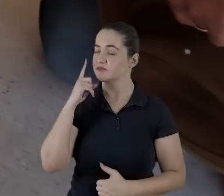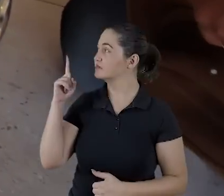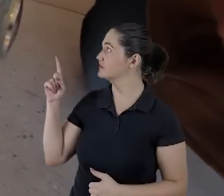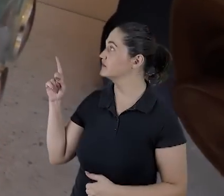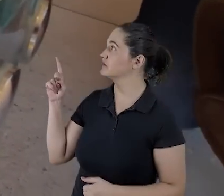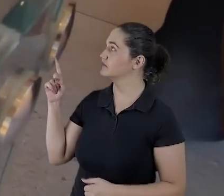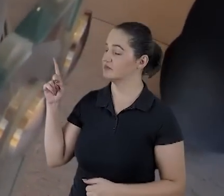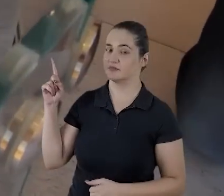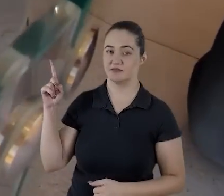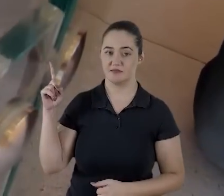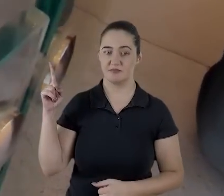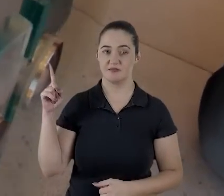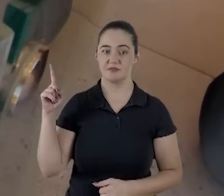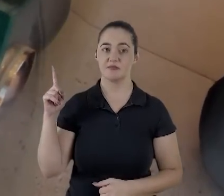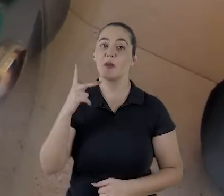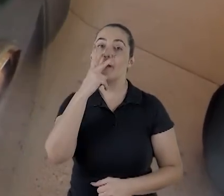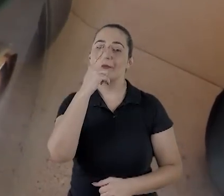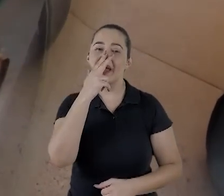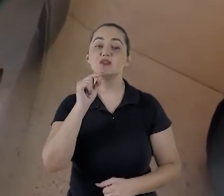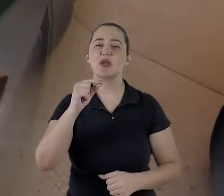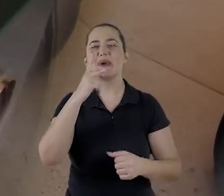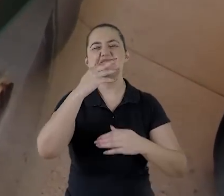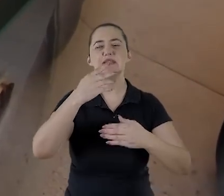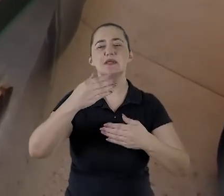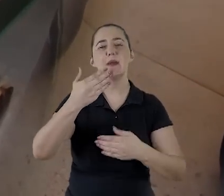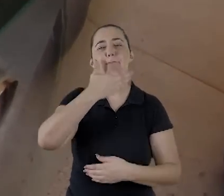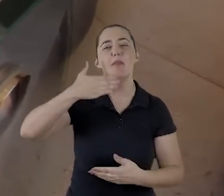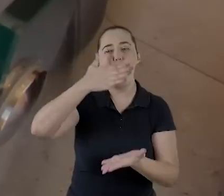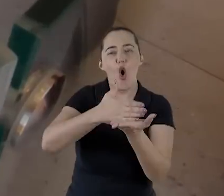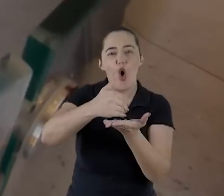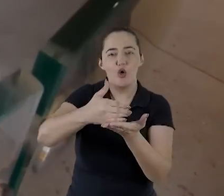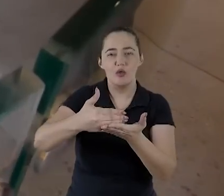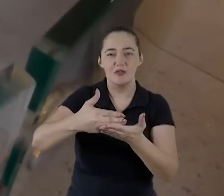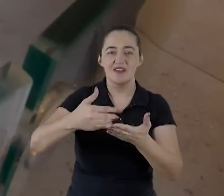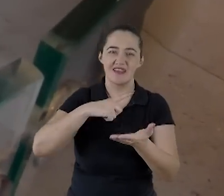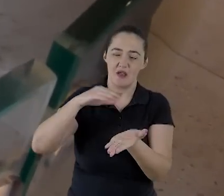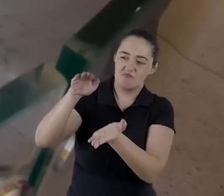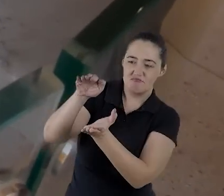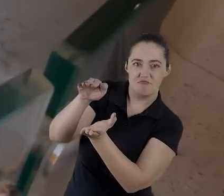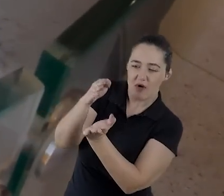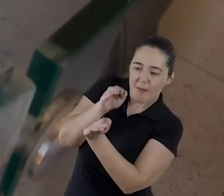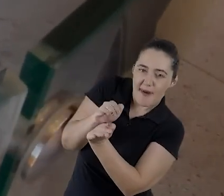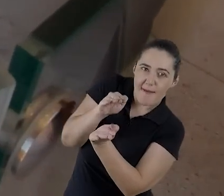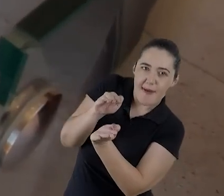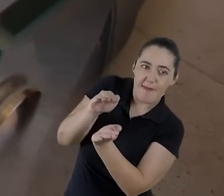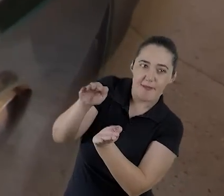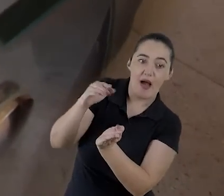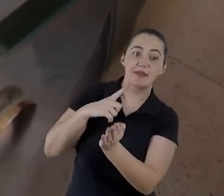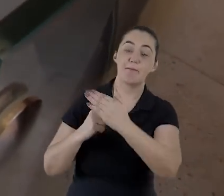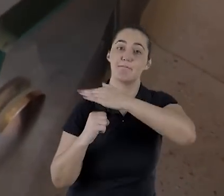aqui nós temos, como o Ariel falou, como se fosse um bolo com camadas de construção, e aqui você teria o que